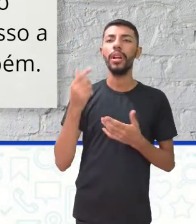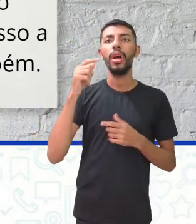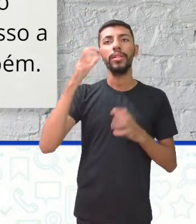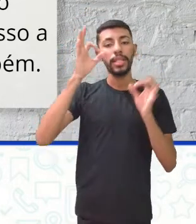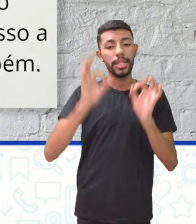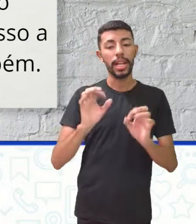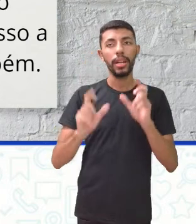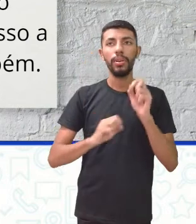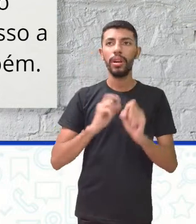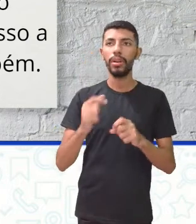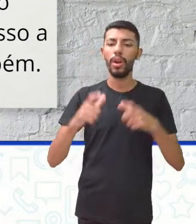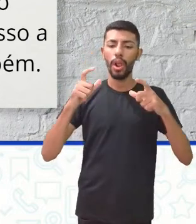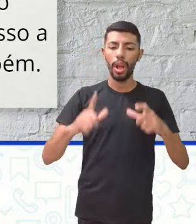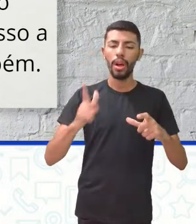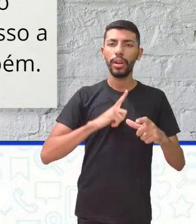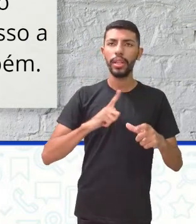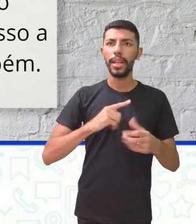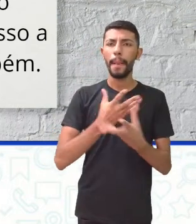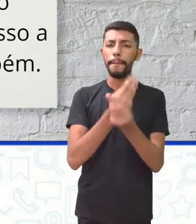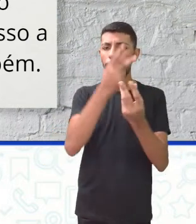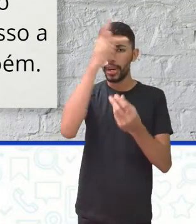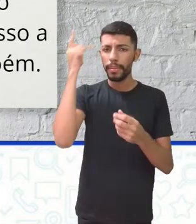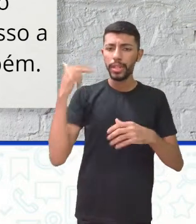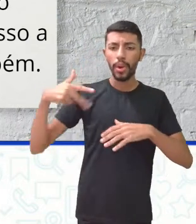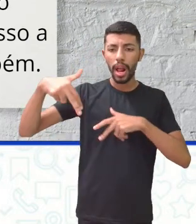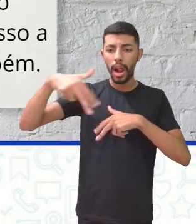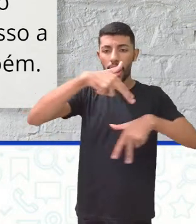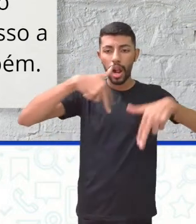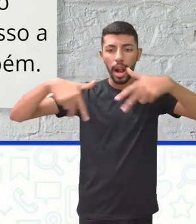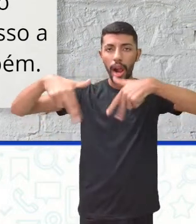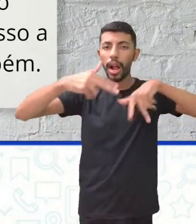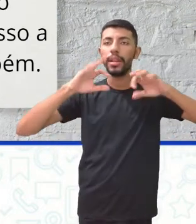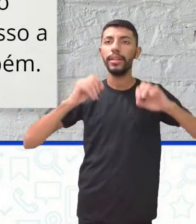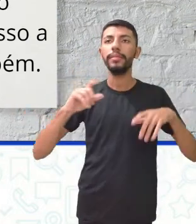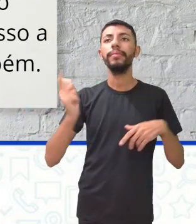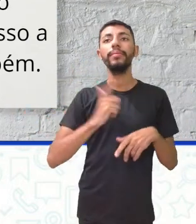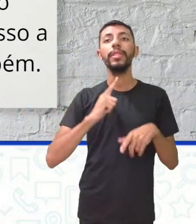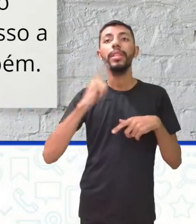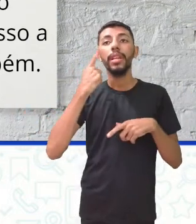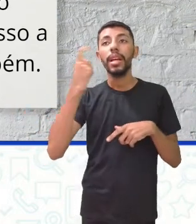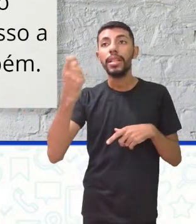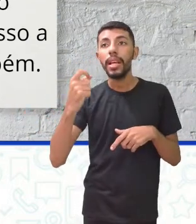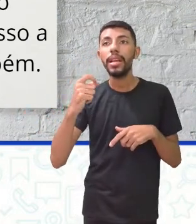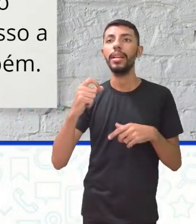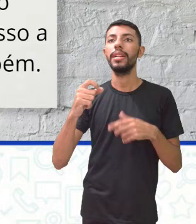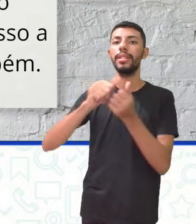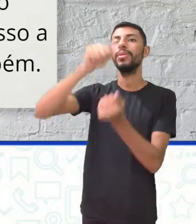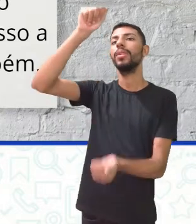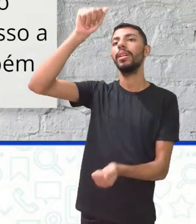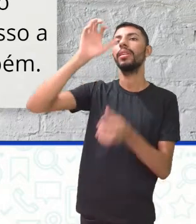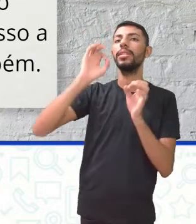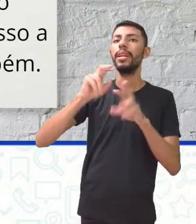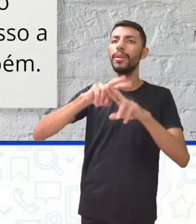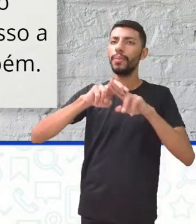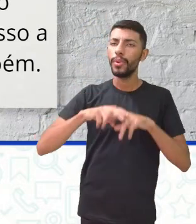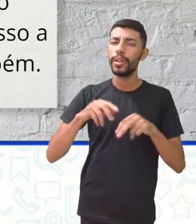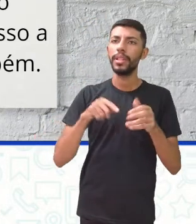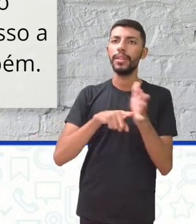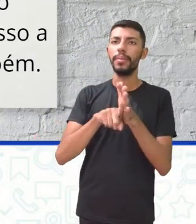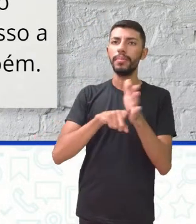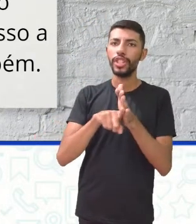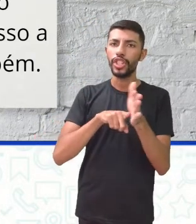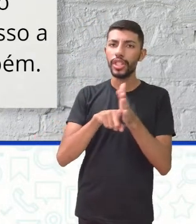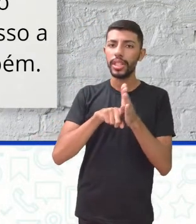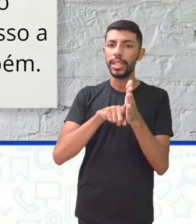ampla circulação de pessoas e que elas possam ter o mínimo de interesse no que for exposto no cartaz. Por isso, a pesquisa do público-alvo